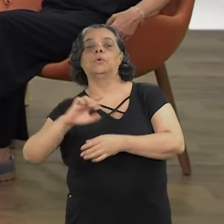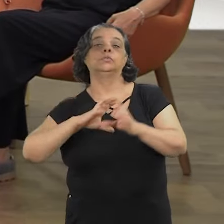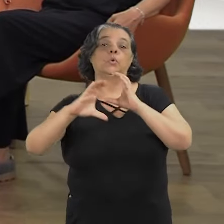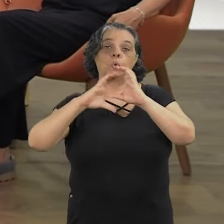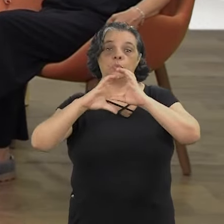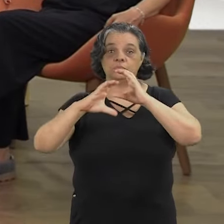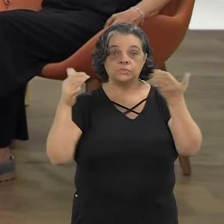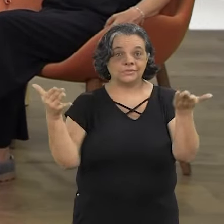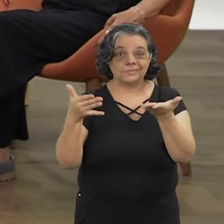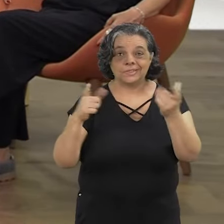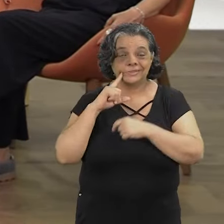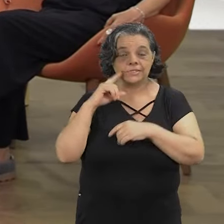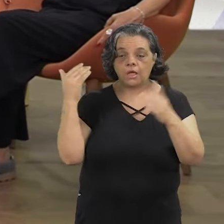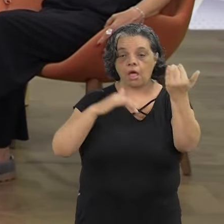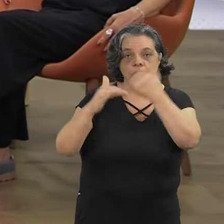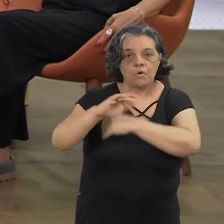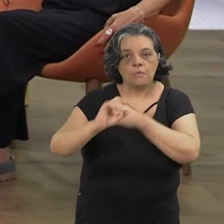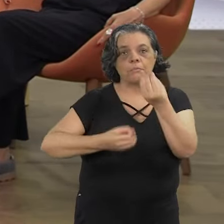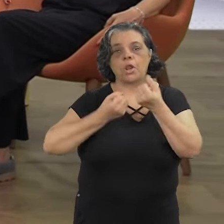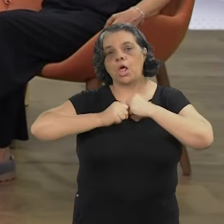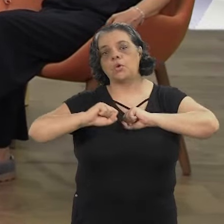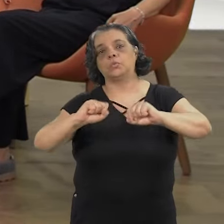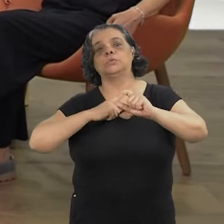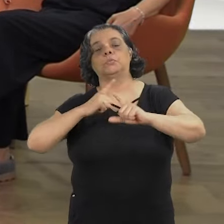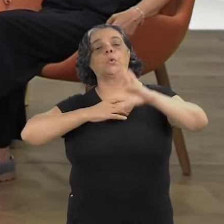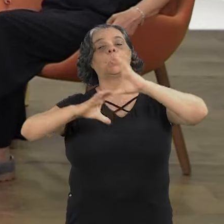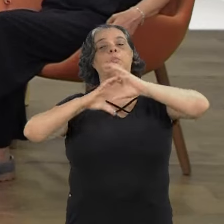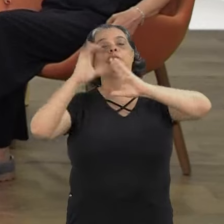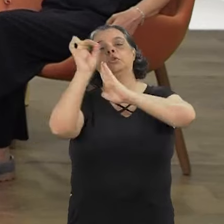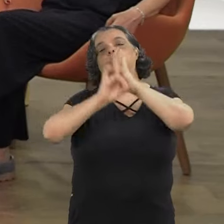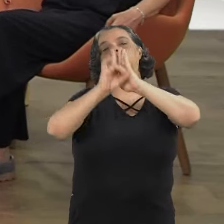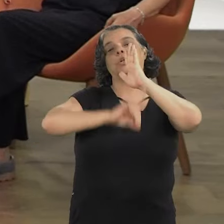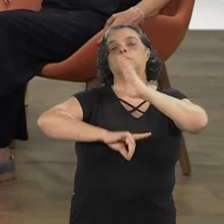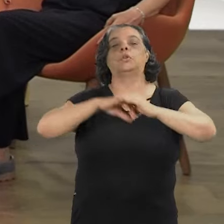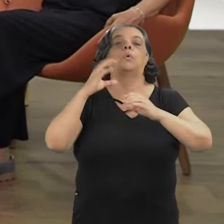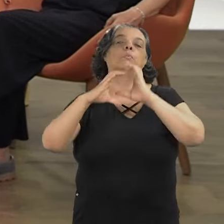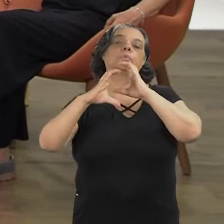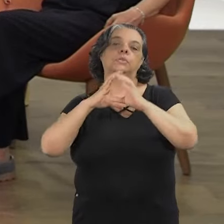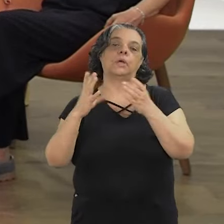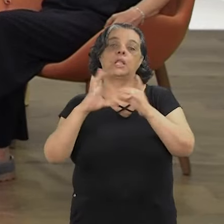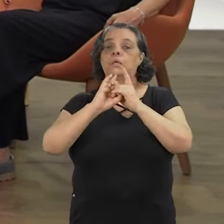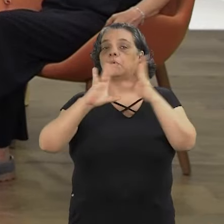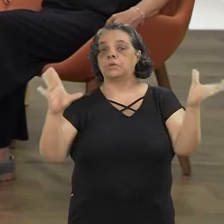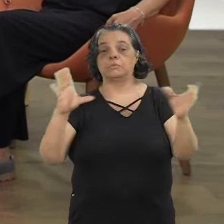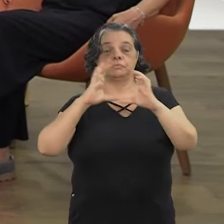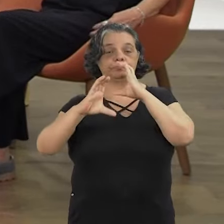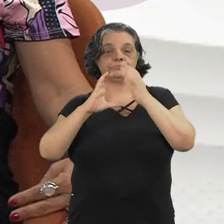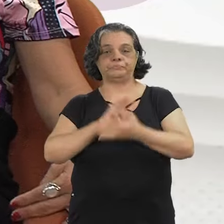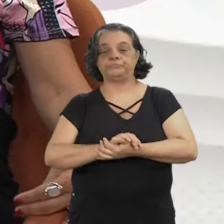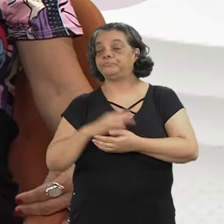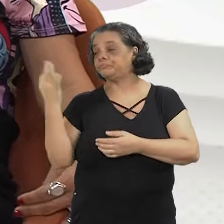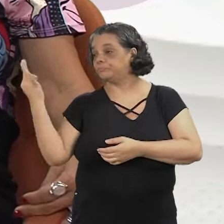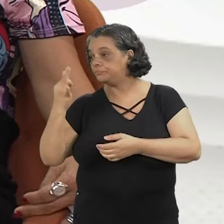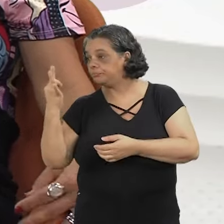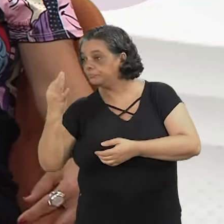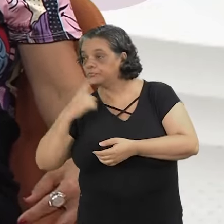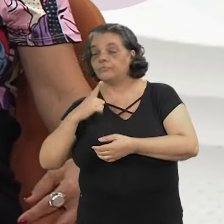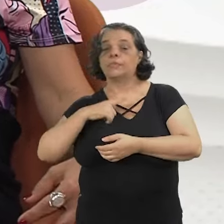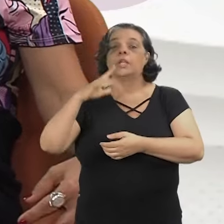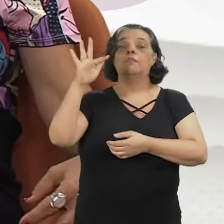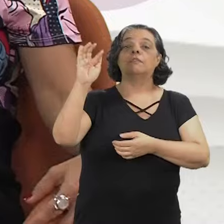comunicação como é que ele se envolve no sentido da luta pela comunicação pelo direito à comunicação pela democratização da comunicação perfeito o